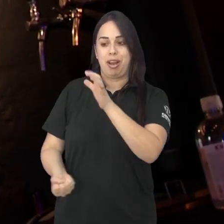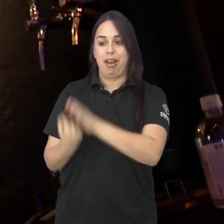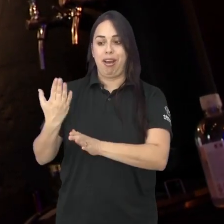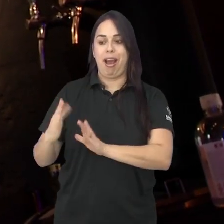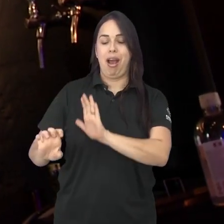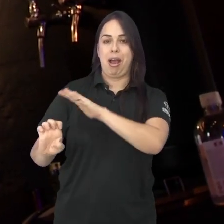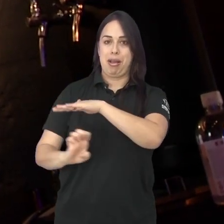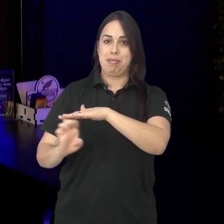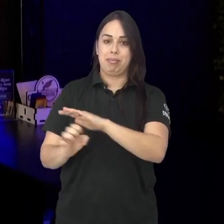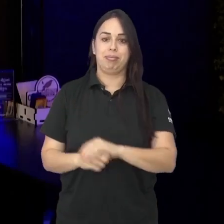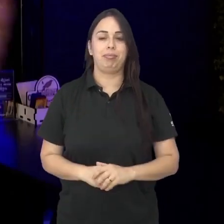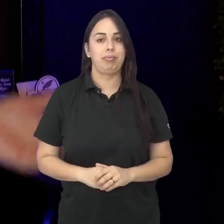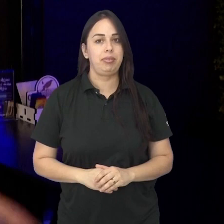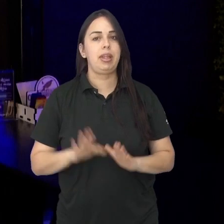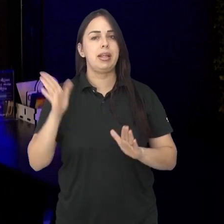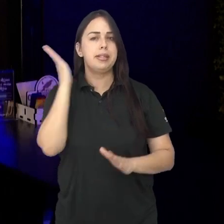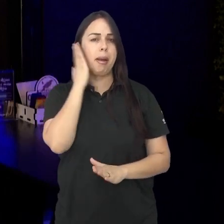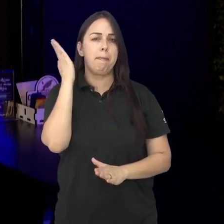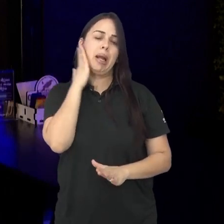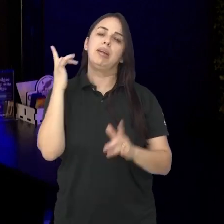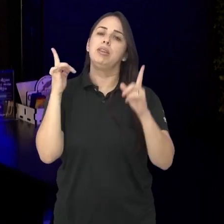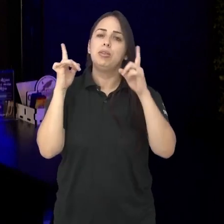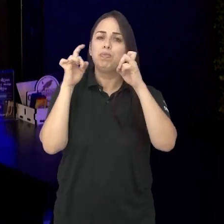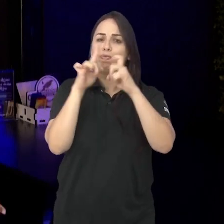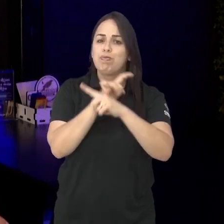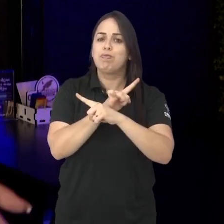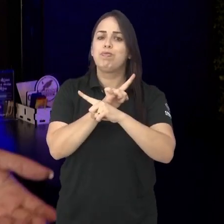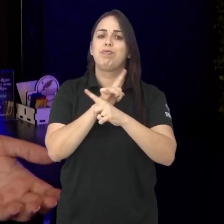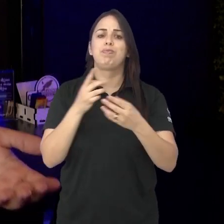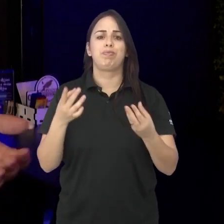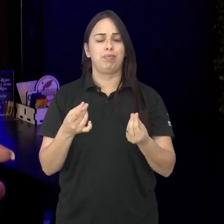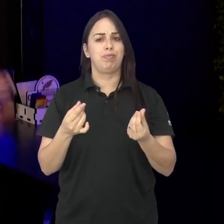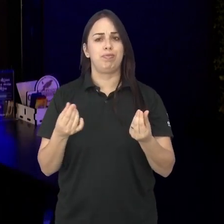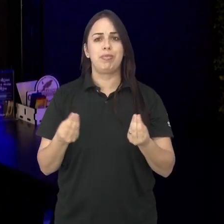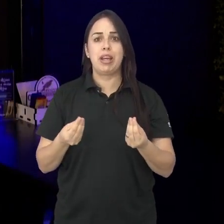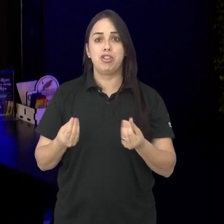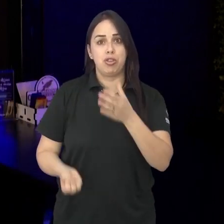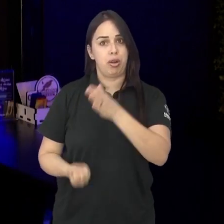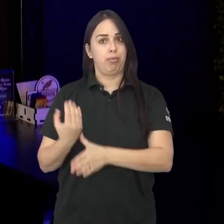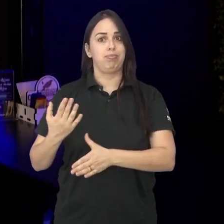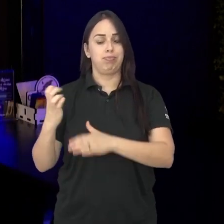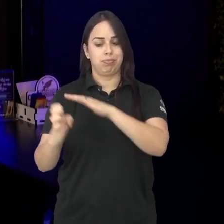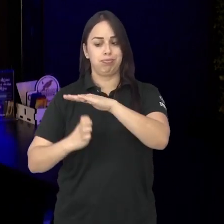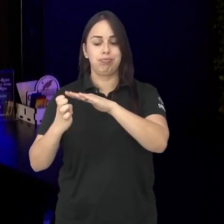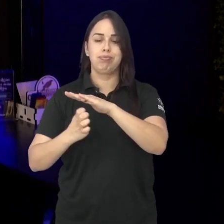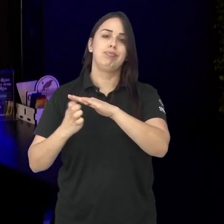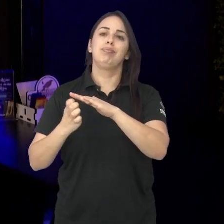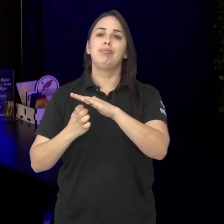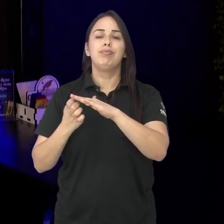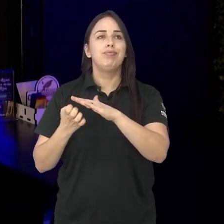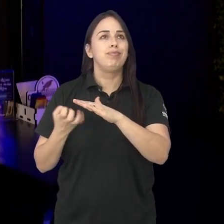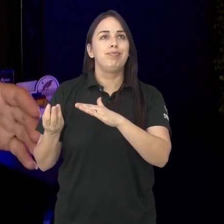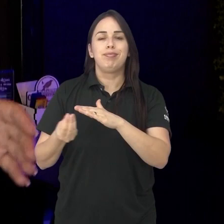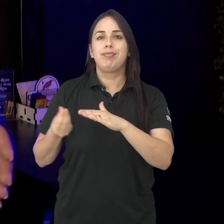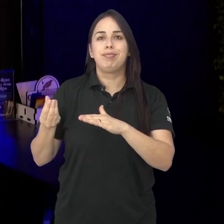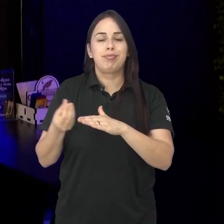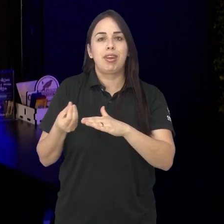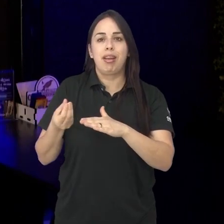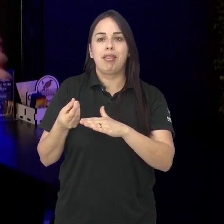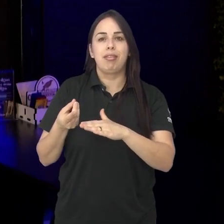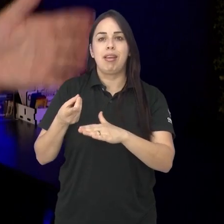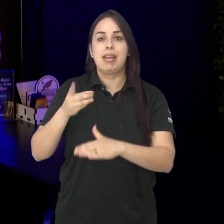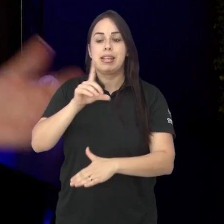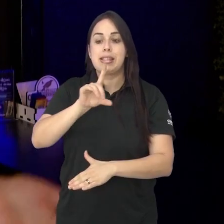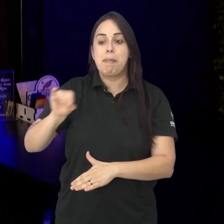uma empreendedora. Apesar das dificuldades de você empreender, de você não